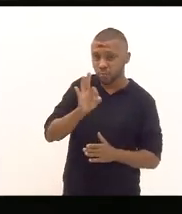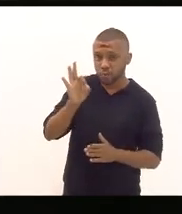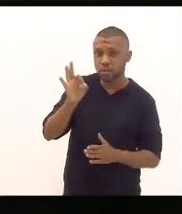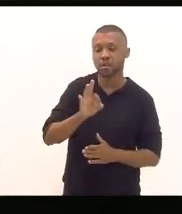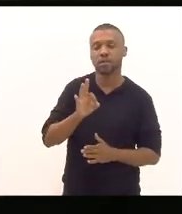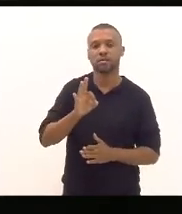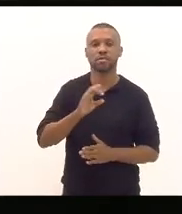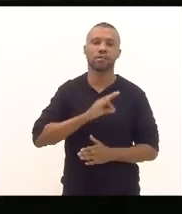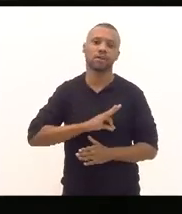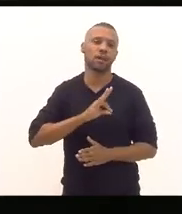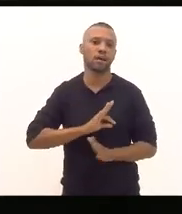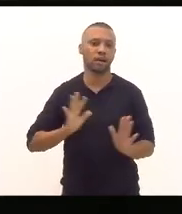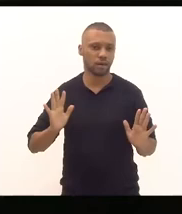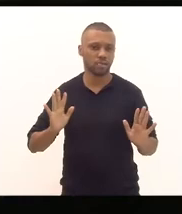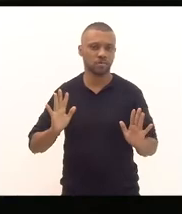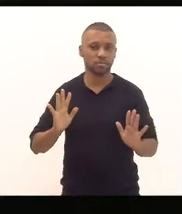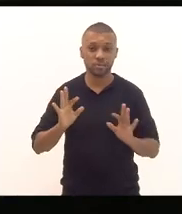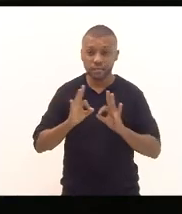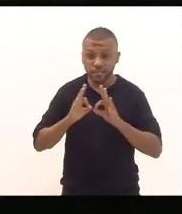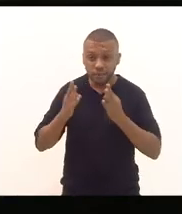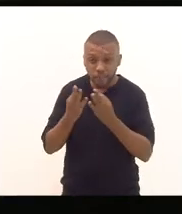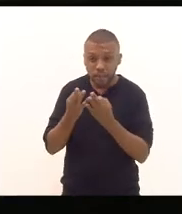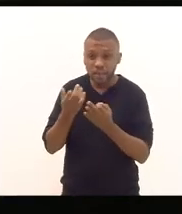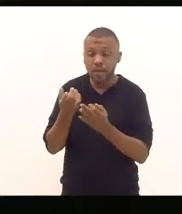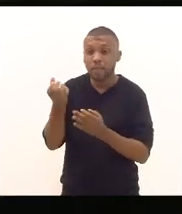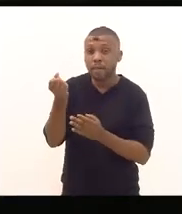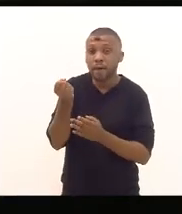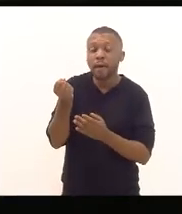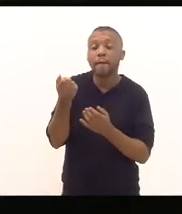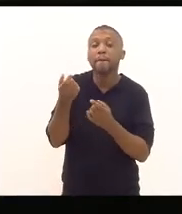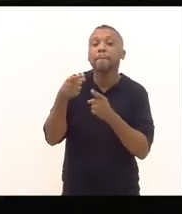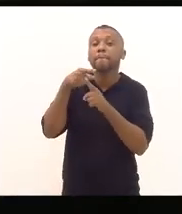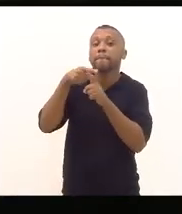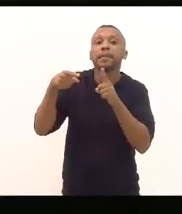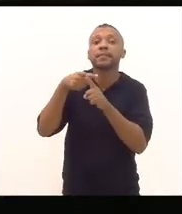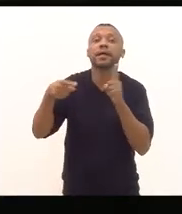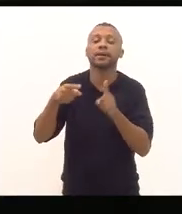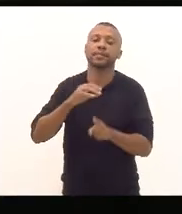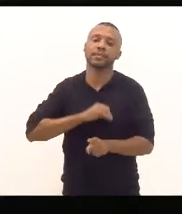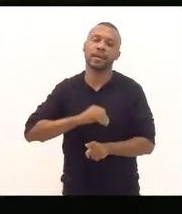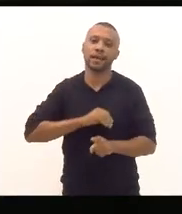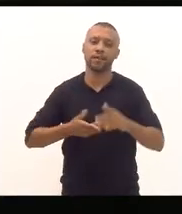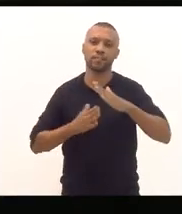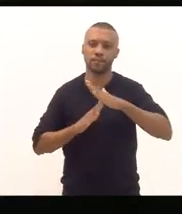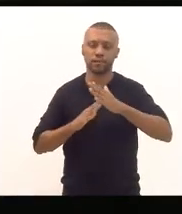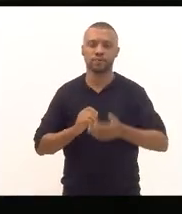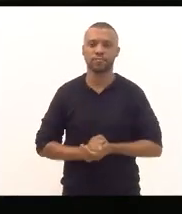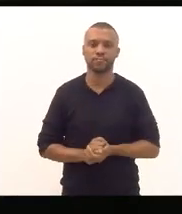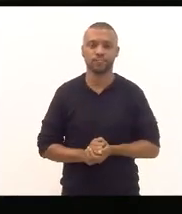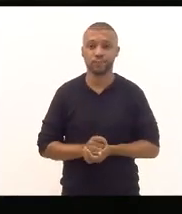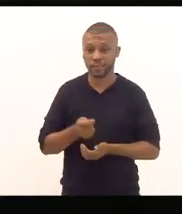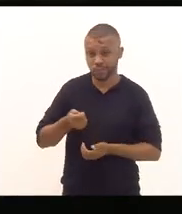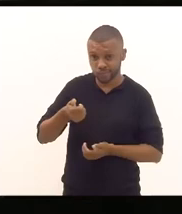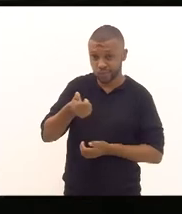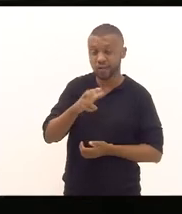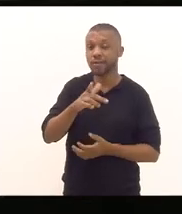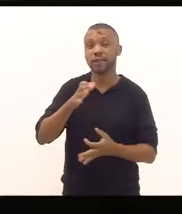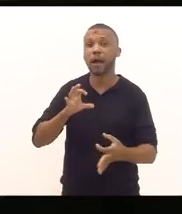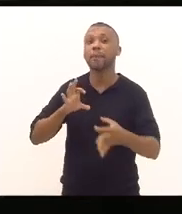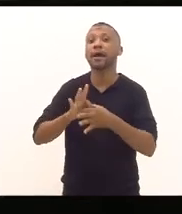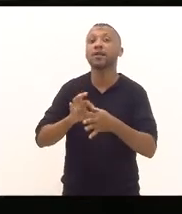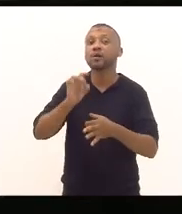sobrevivendo com não tem energia tem um salário mínimo e meio salário mínimo esse benefício Será aplicado